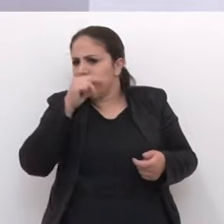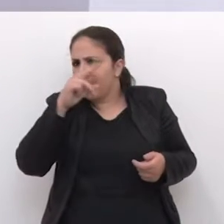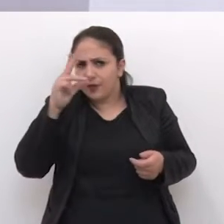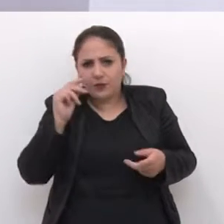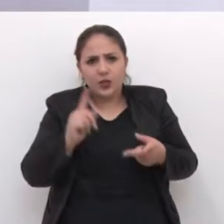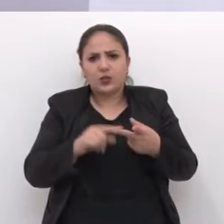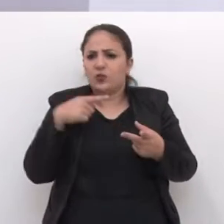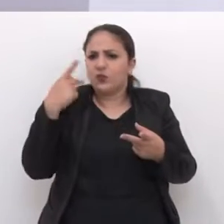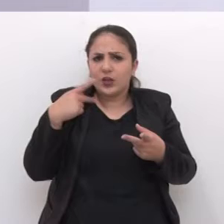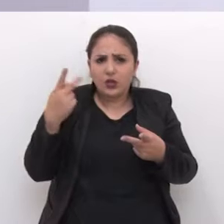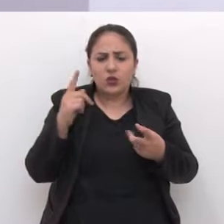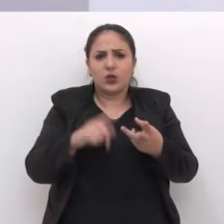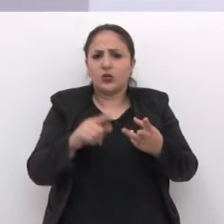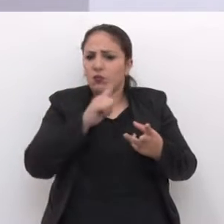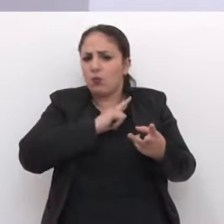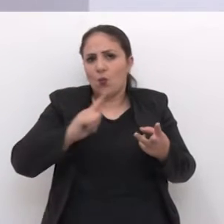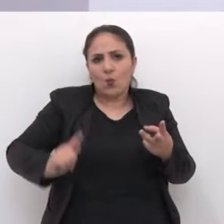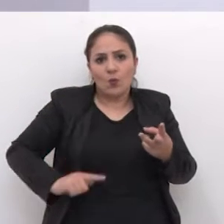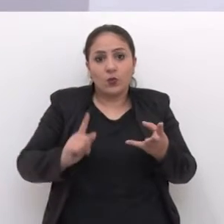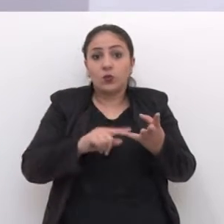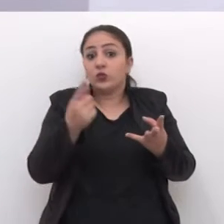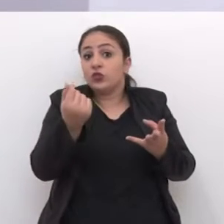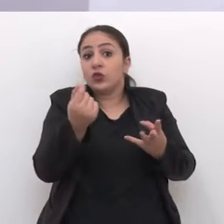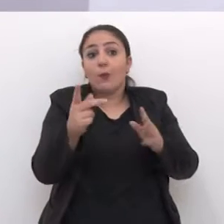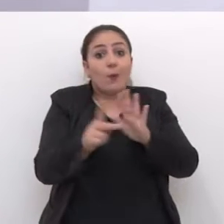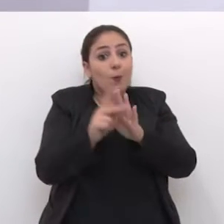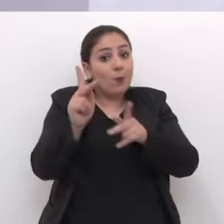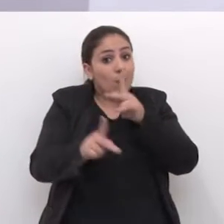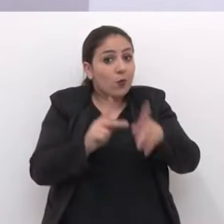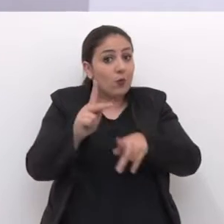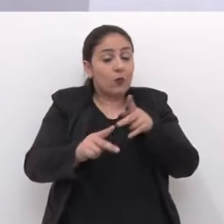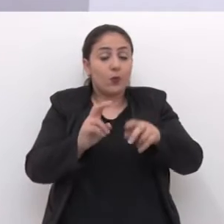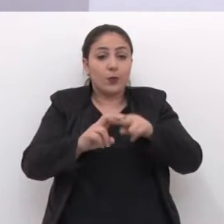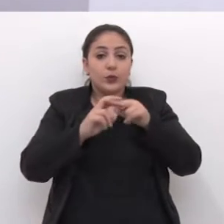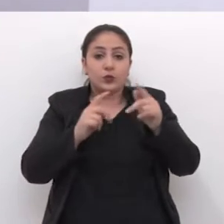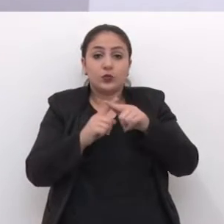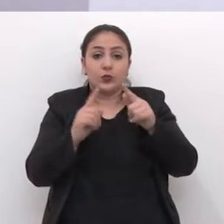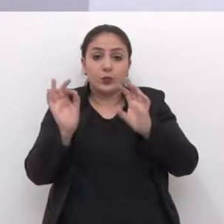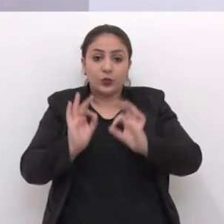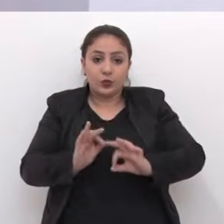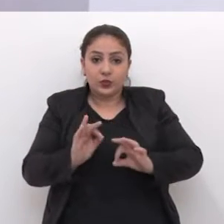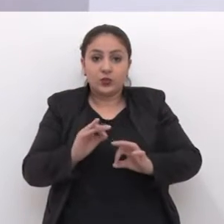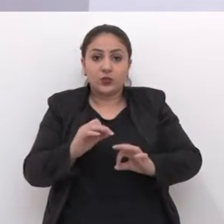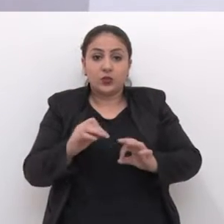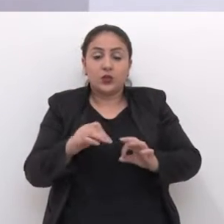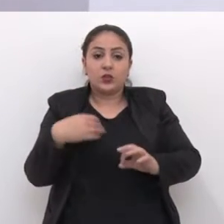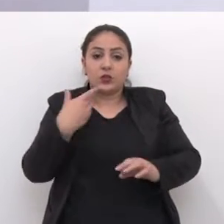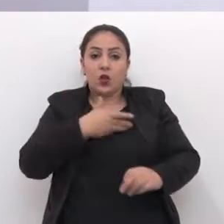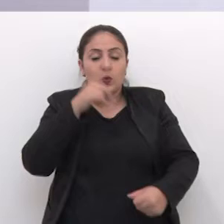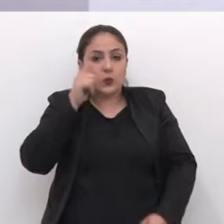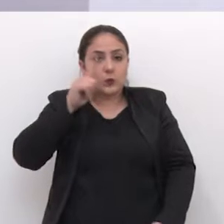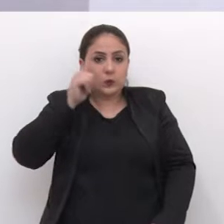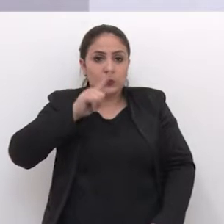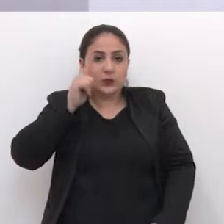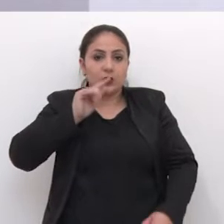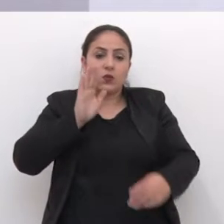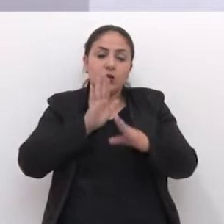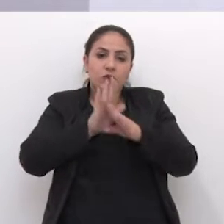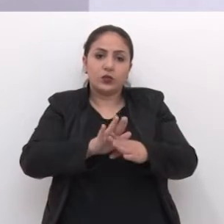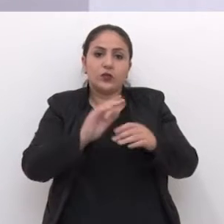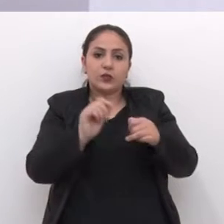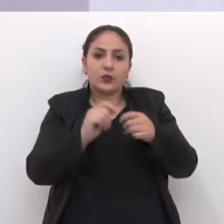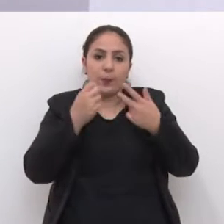dinheiro não é do prefeito, o dinheiro não é de vereador, não é do governador, o dinheiro é do povo. E com esse tipo de projeto é a única maneira que tem da